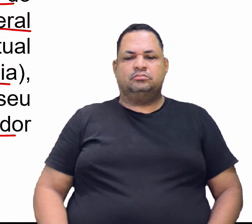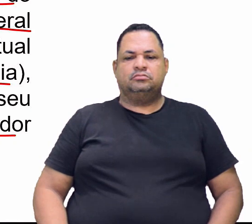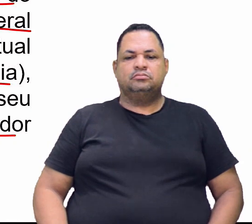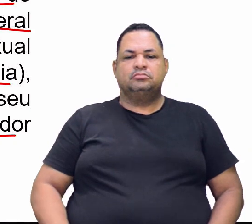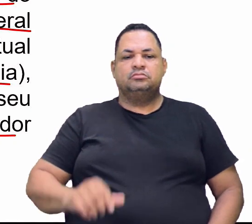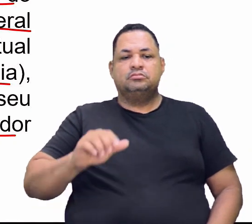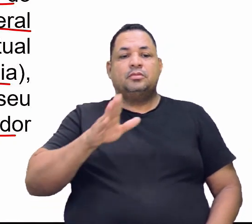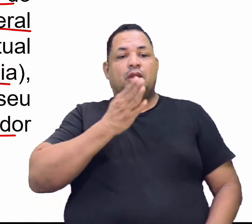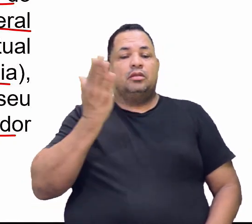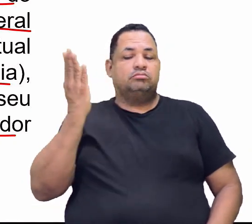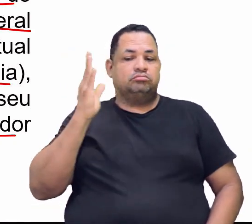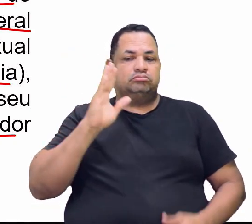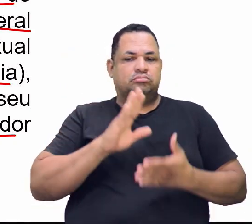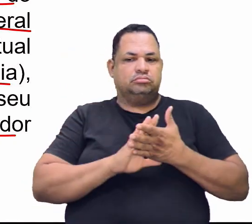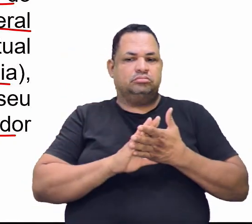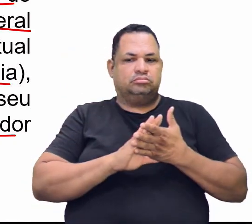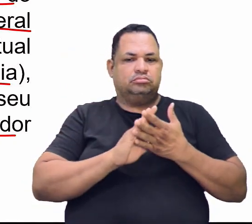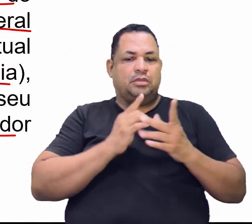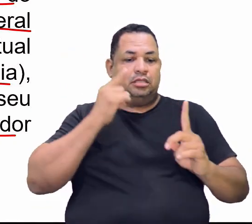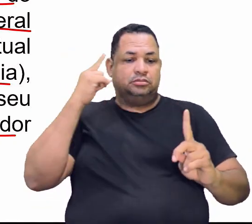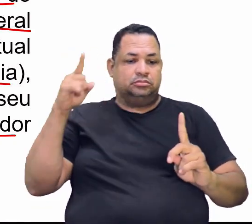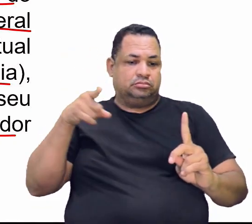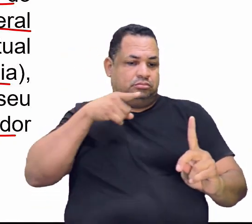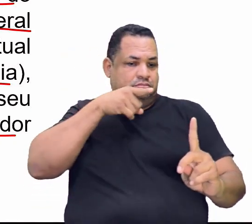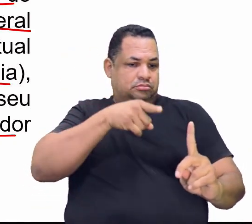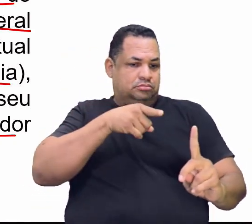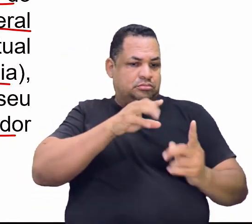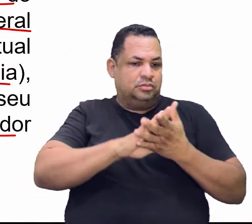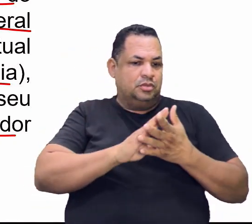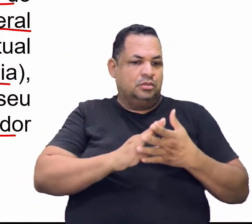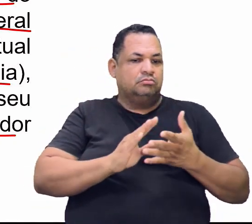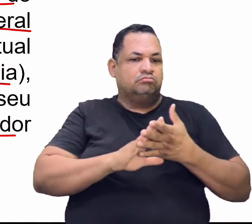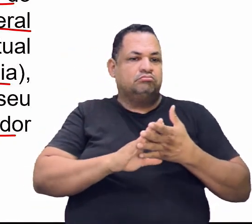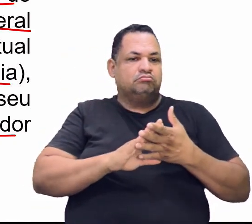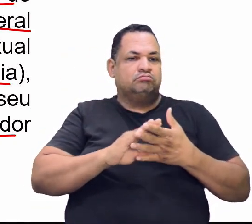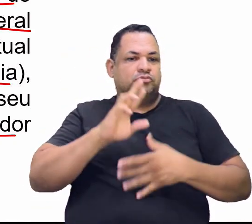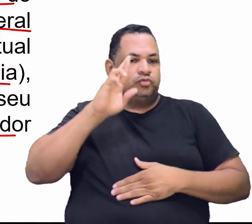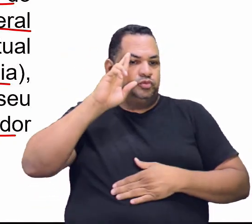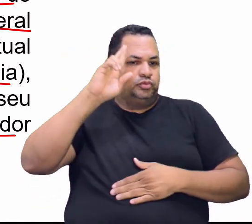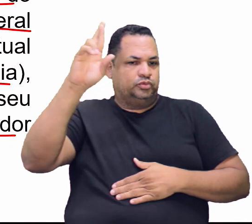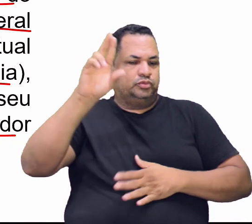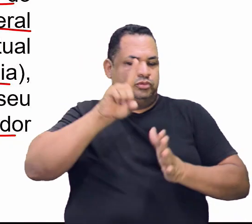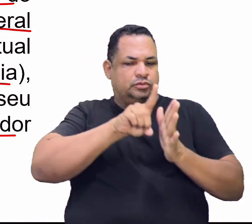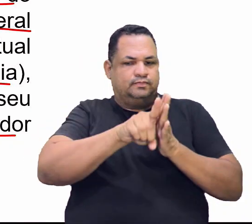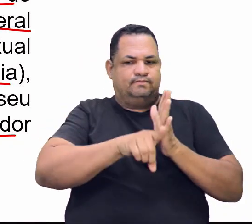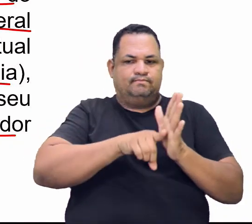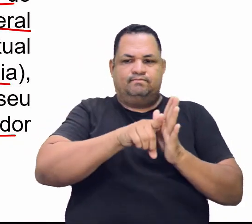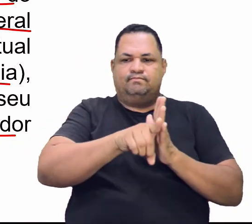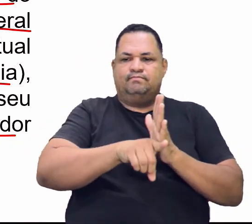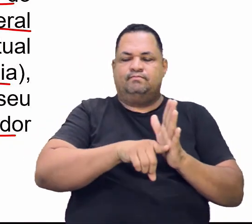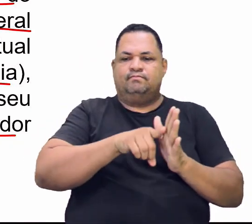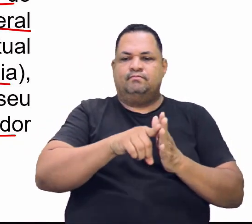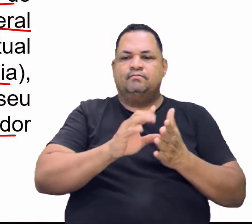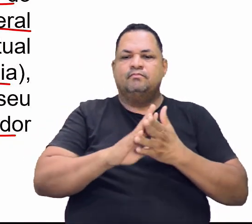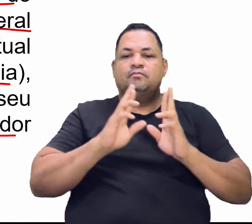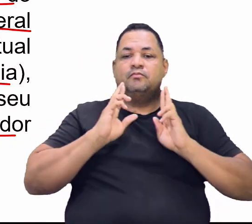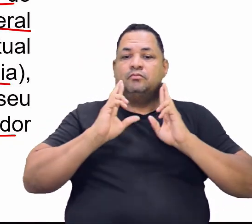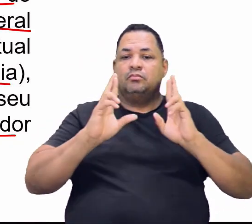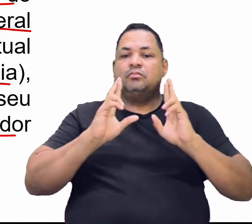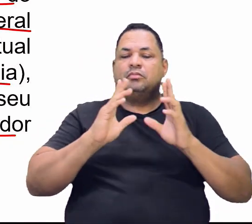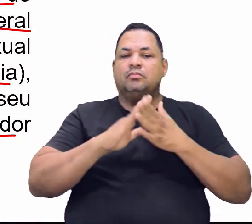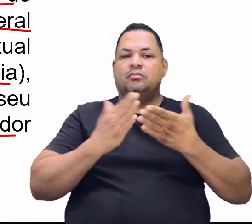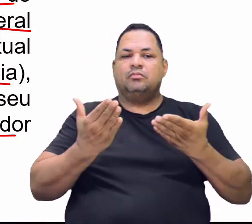Aloysio Ferreira vai ser nomeado como superintendente da Estrada de Ferro de Mamoré. E à frente